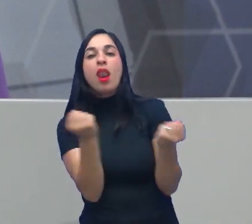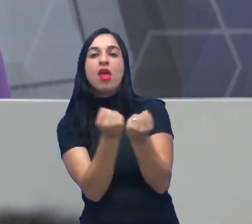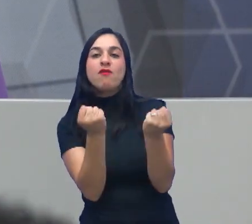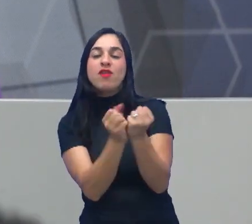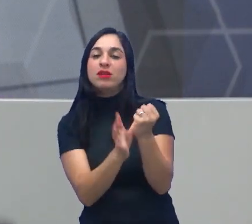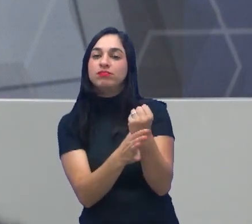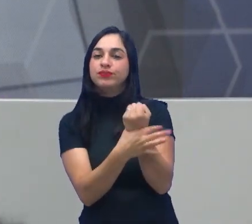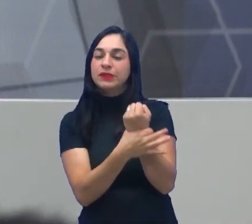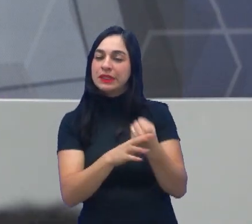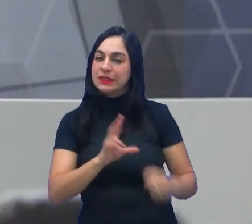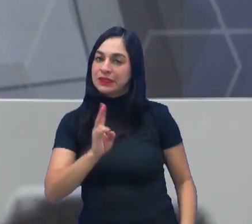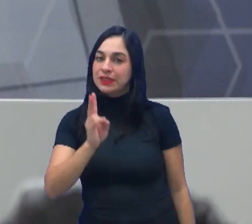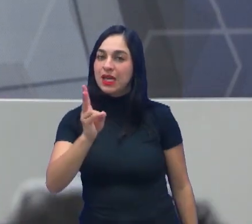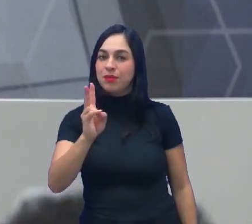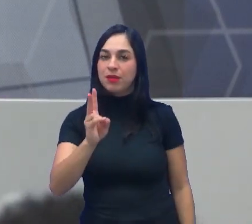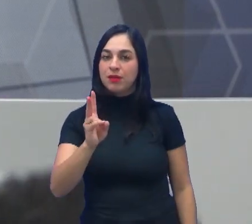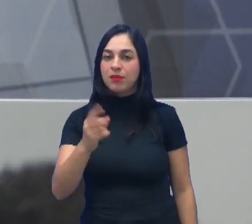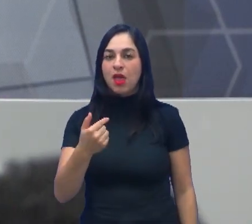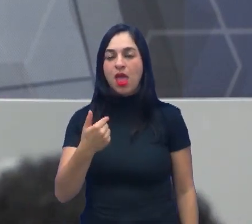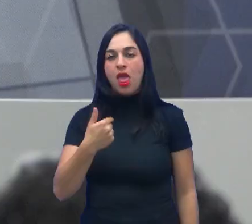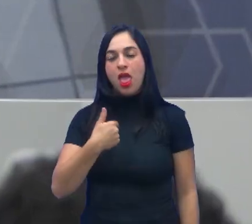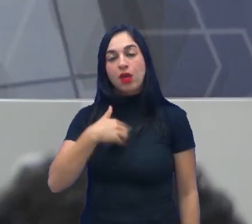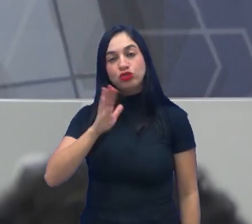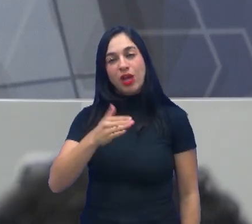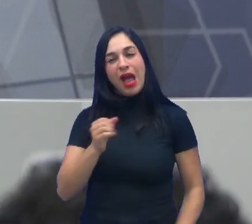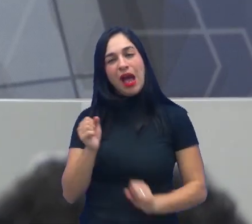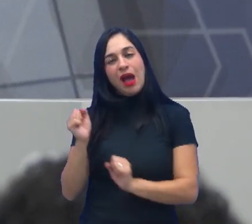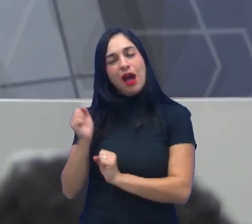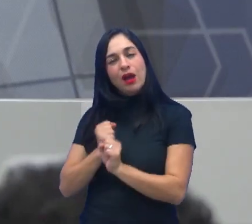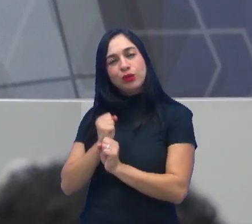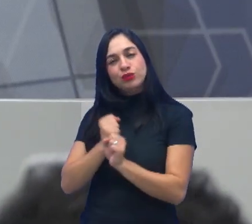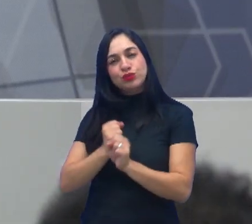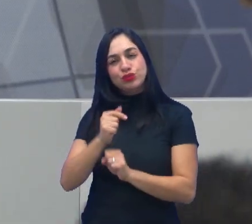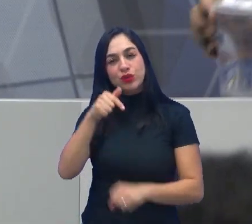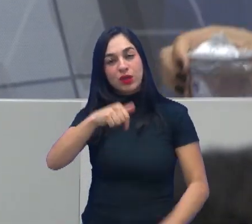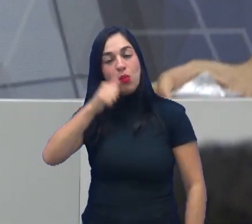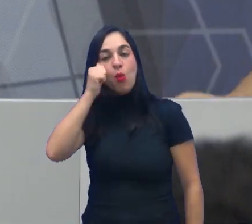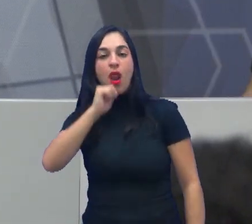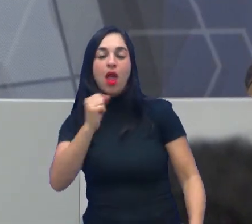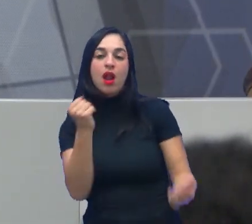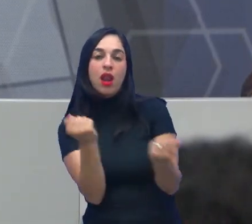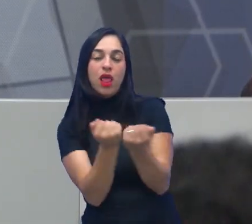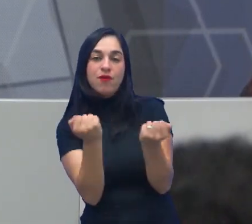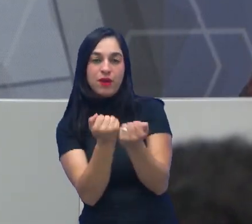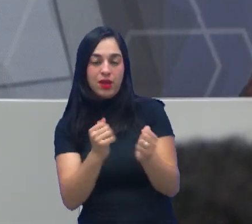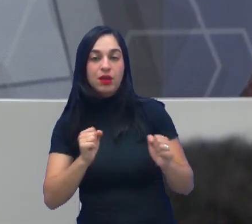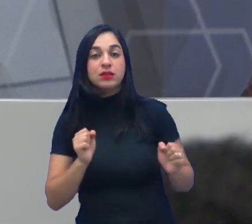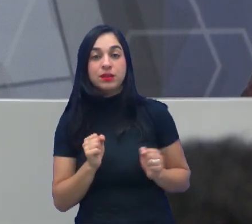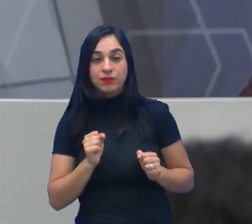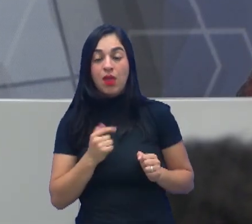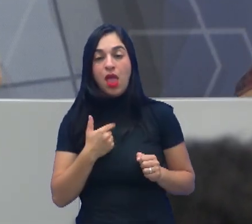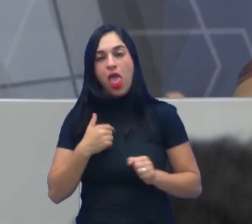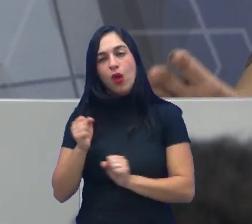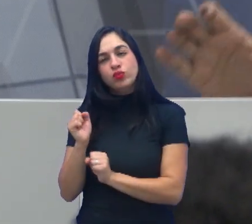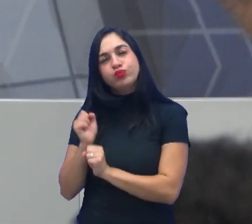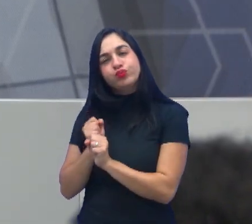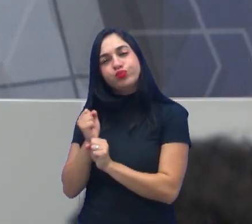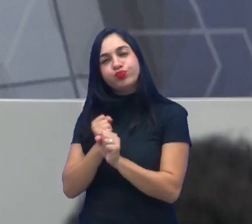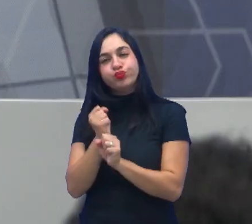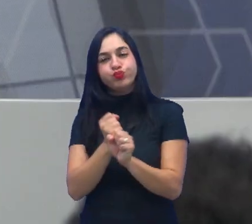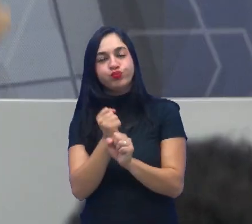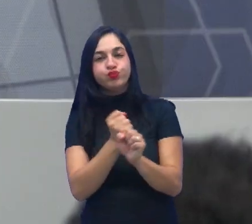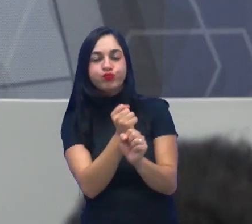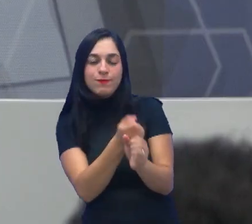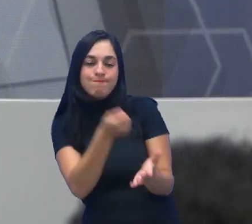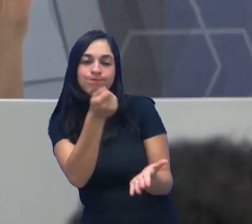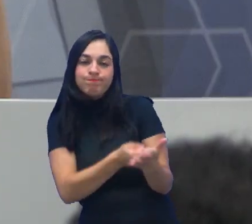demagogia. Estou aqui há alguns anos lutando pelas mulheres. Estou aqui há alguns anos batalhando